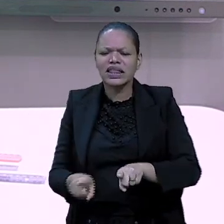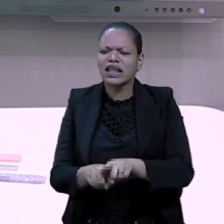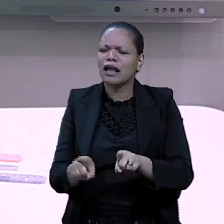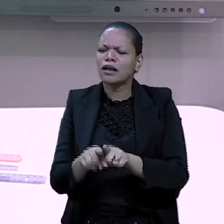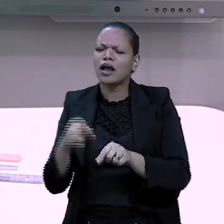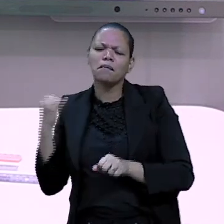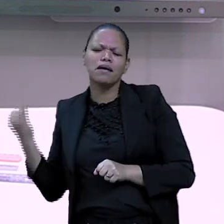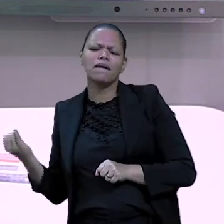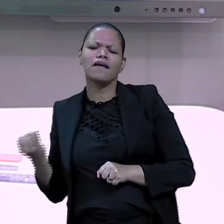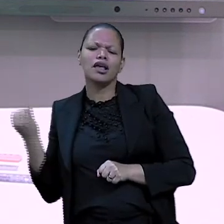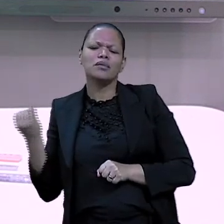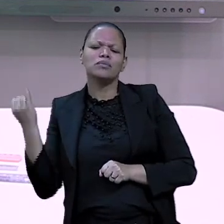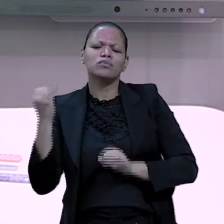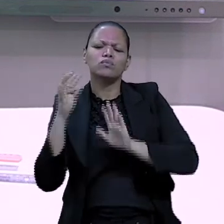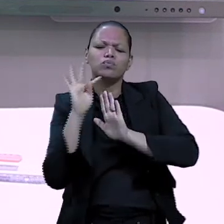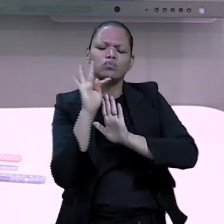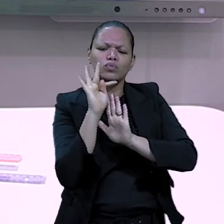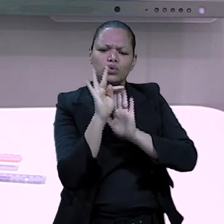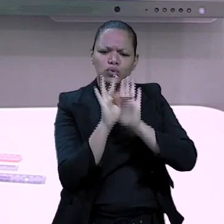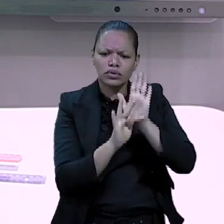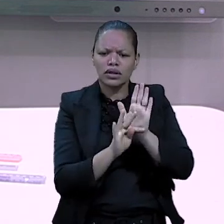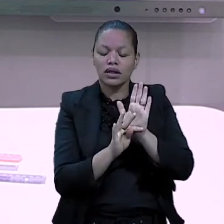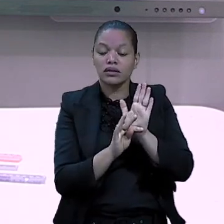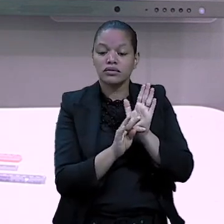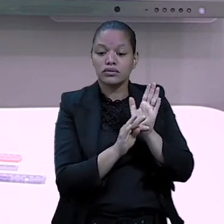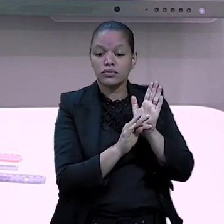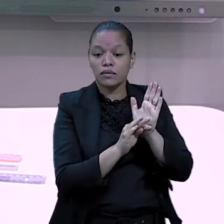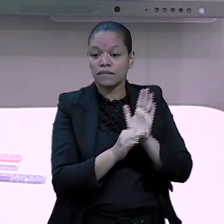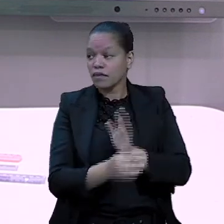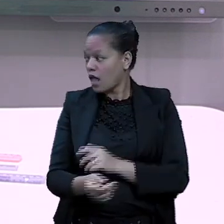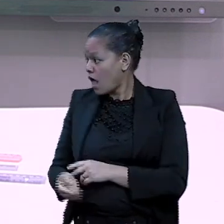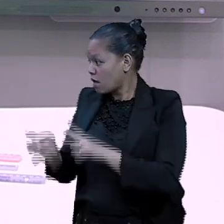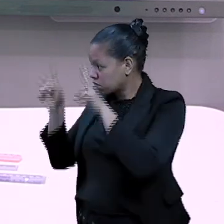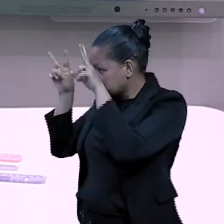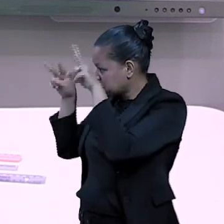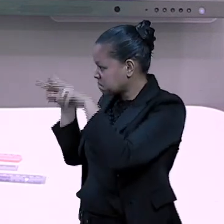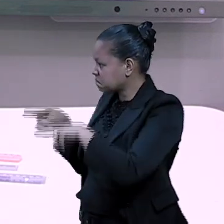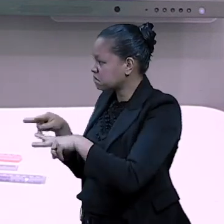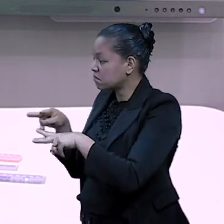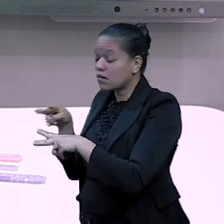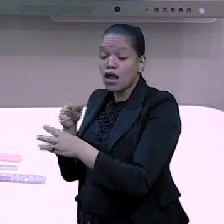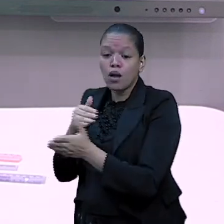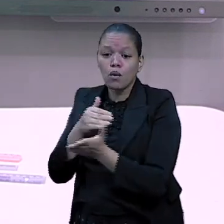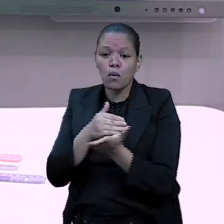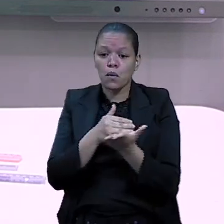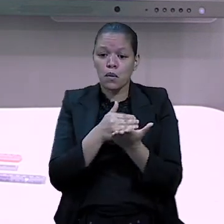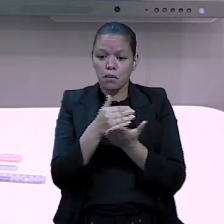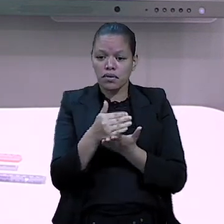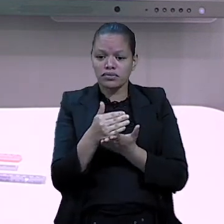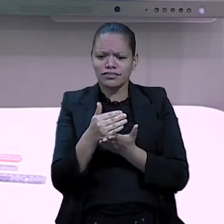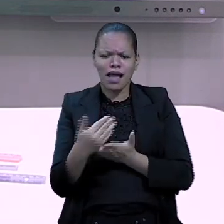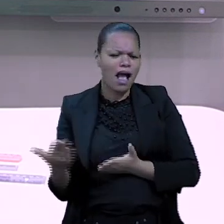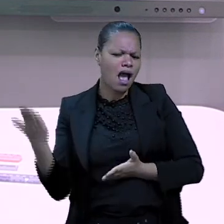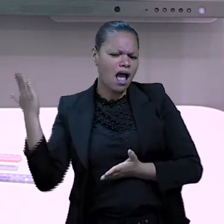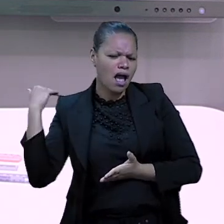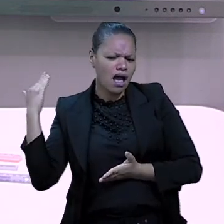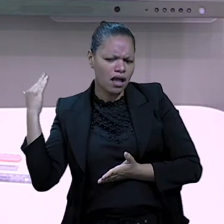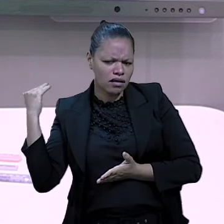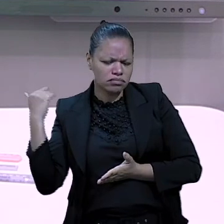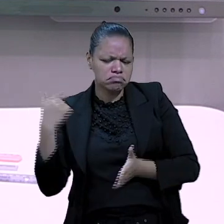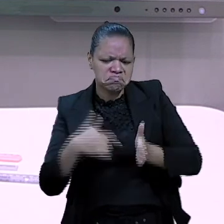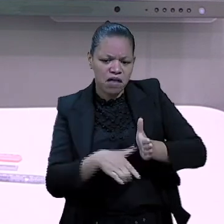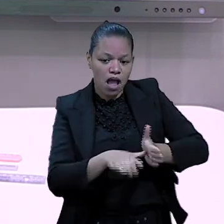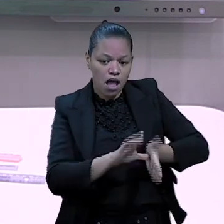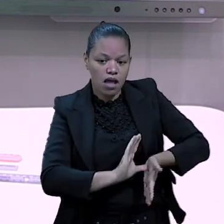início, há muito tempo atrás, as medidas eram estabelecidas pela parte do nosso corpo. Um palmo,